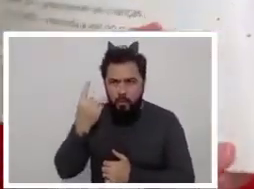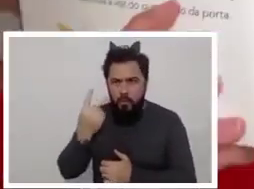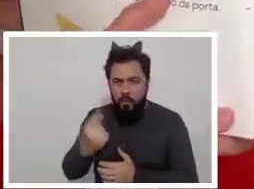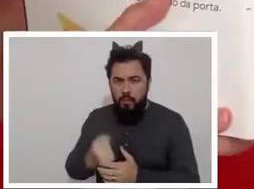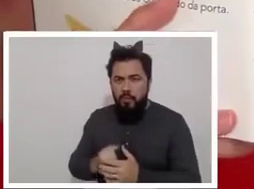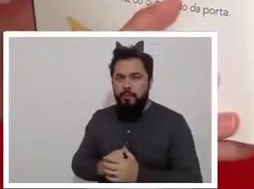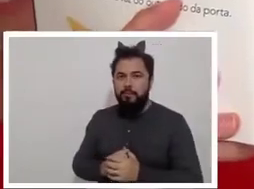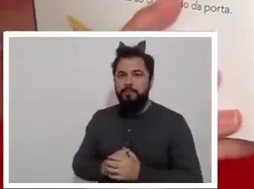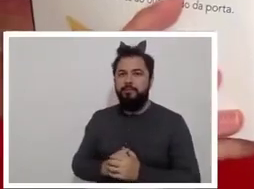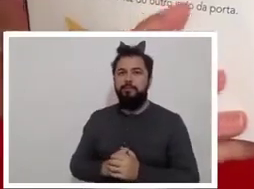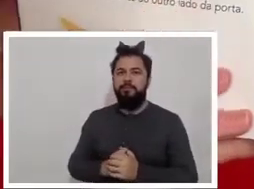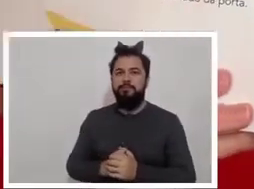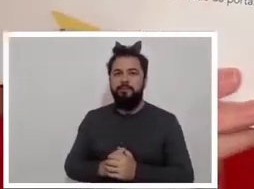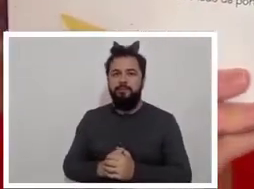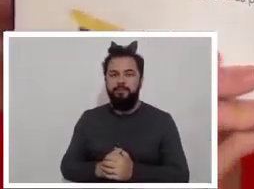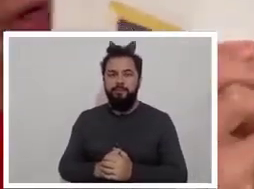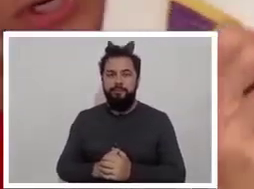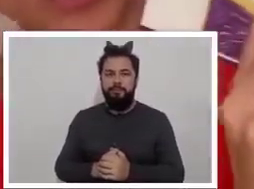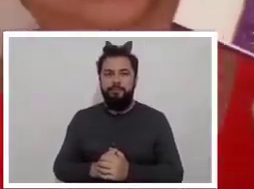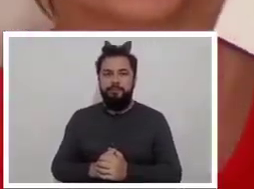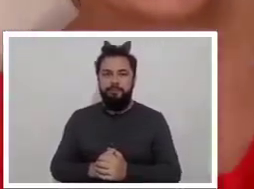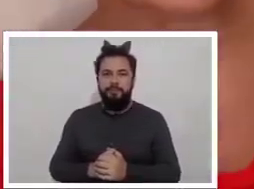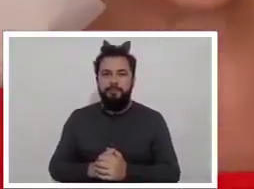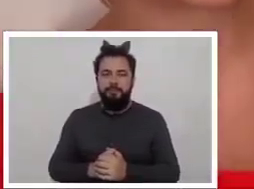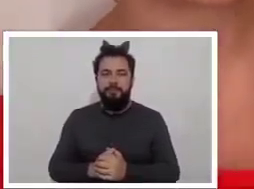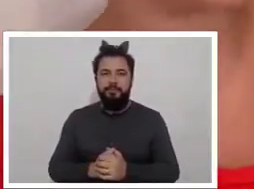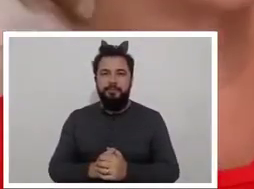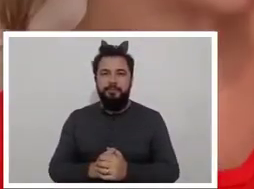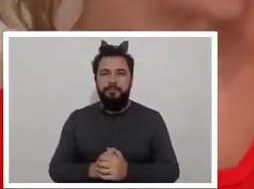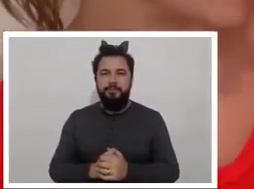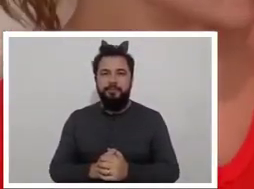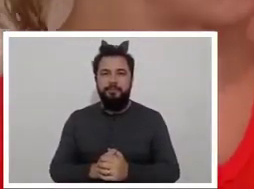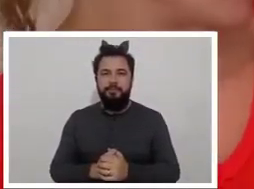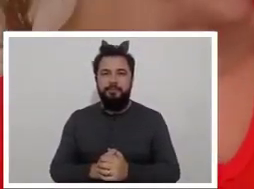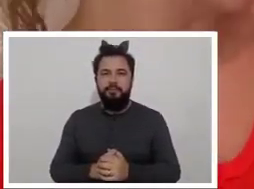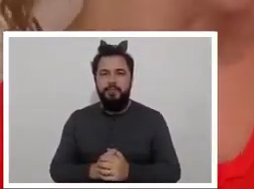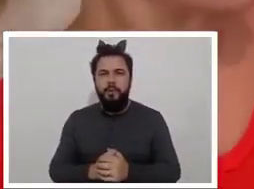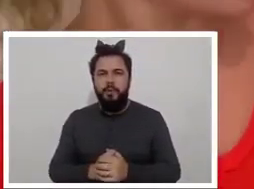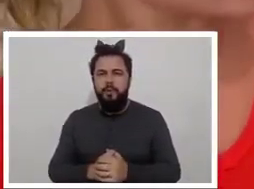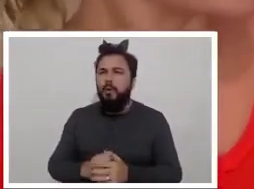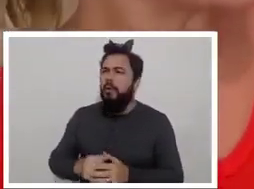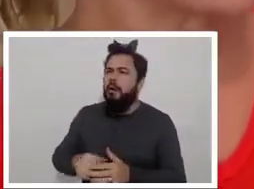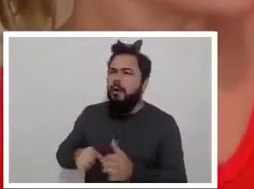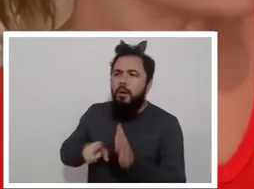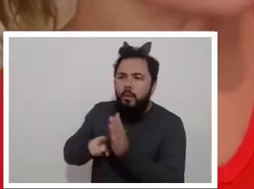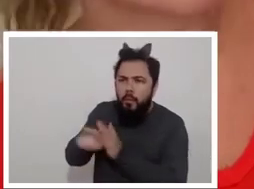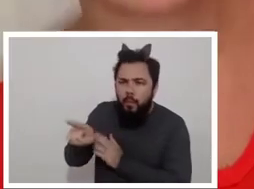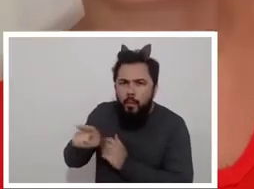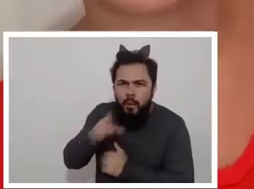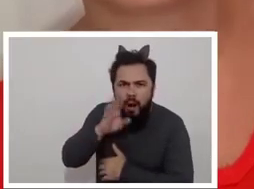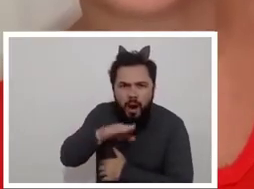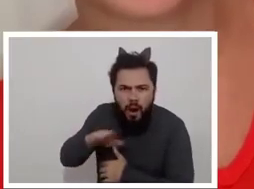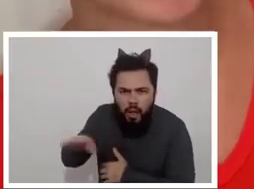mesmo ver como pelo rosto bom dia na porta